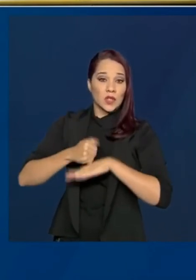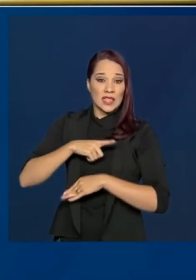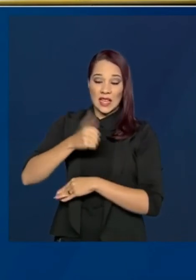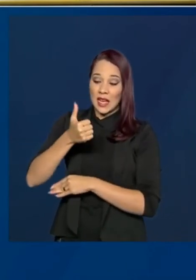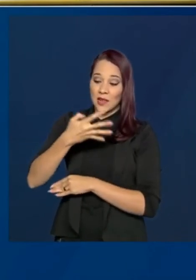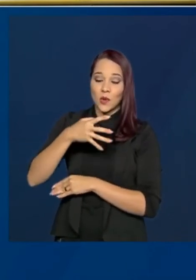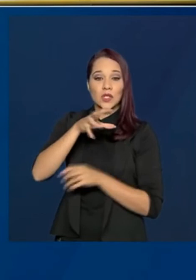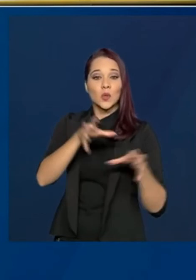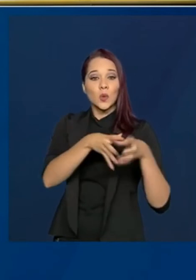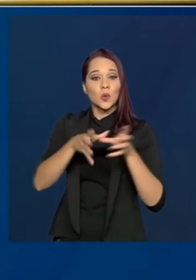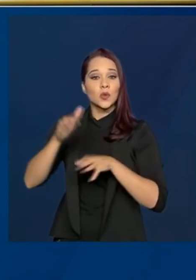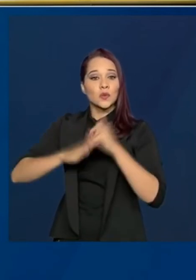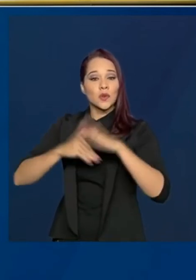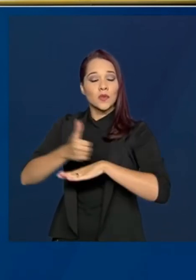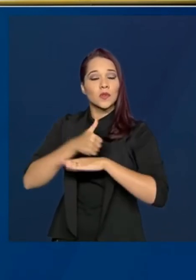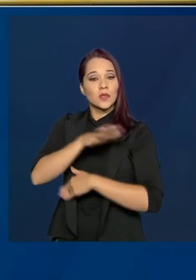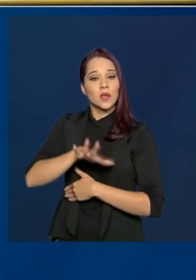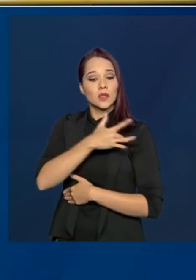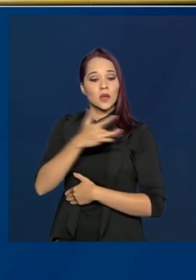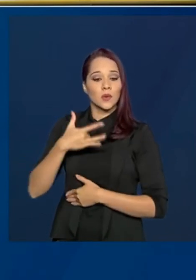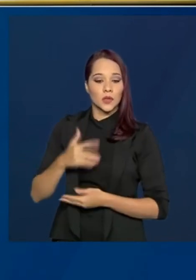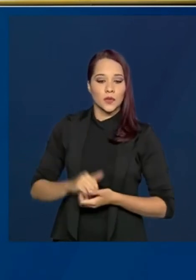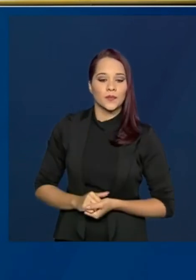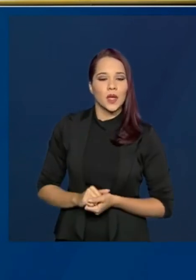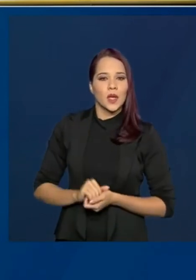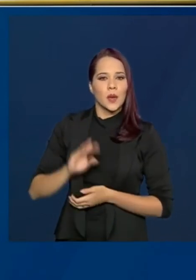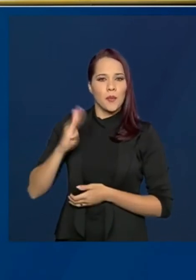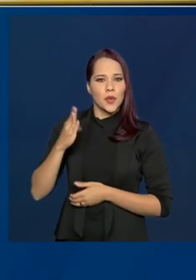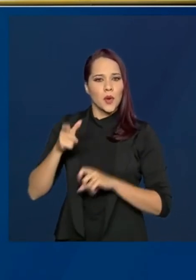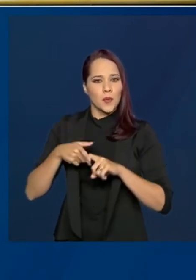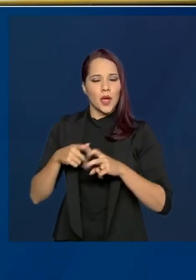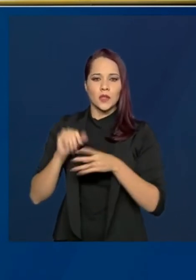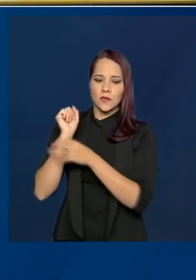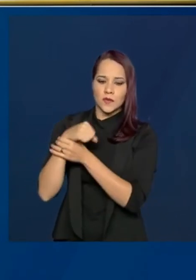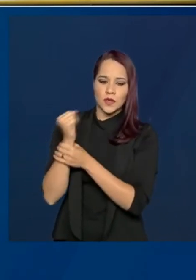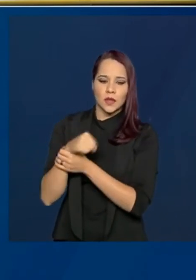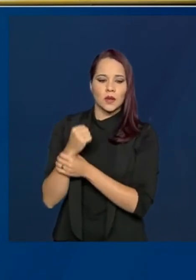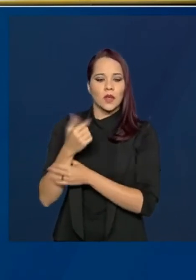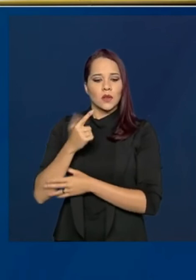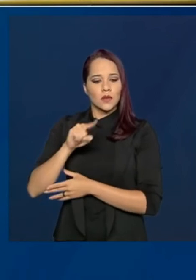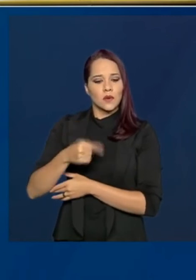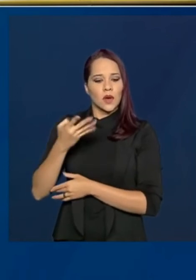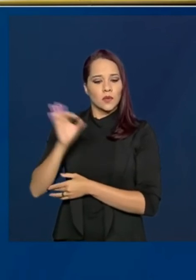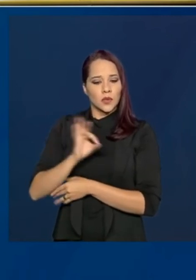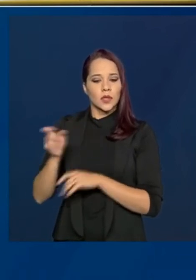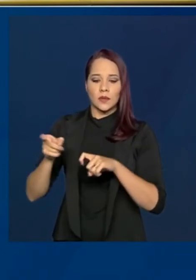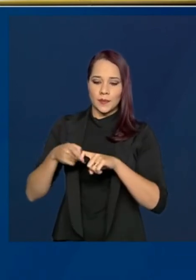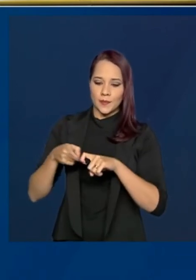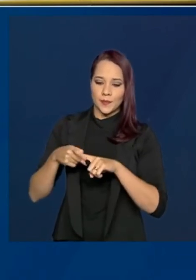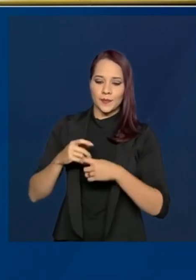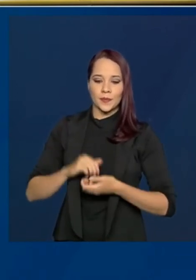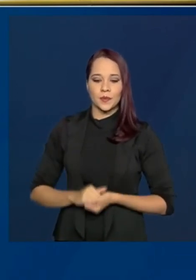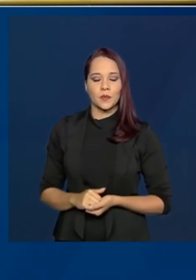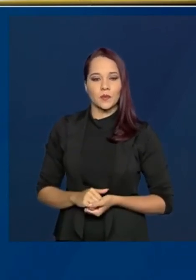14 categorias de profissões da saúde. Biomédicos, fisioterapeutas e 2,4% de médicos. Pode